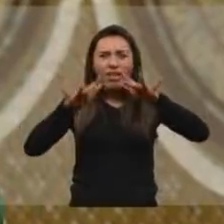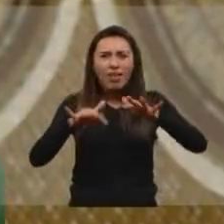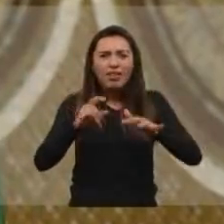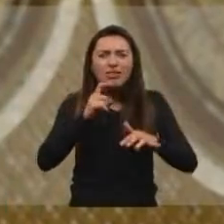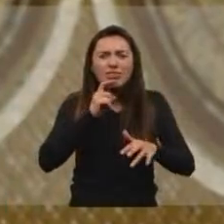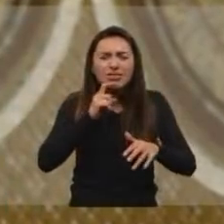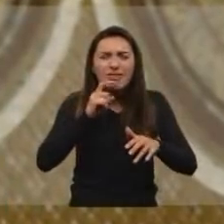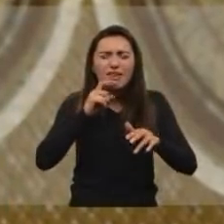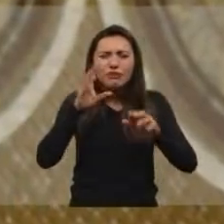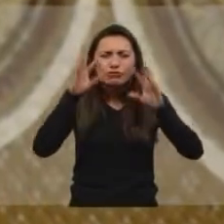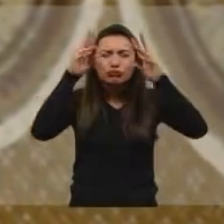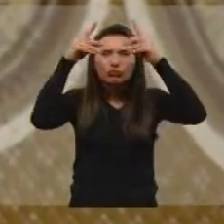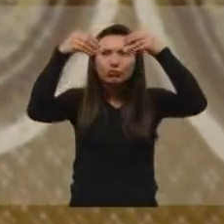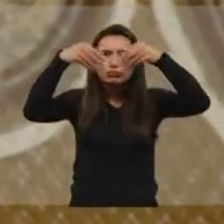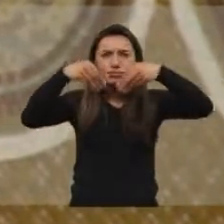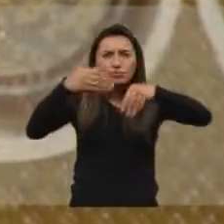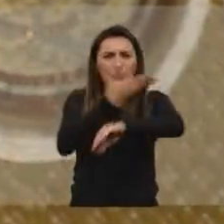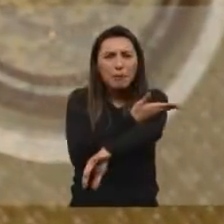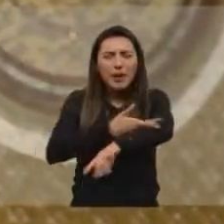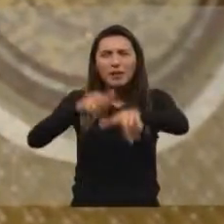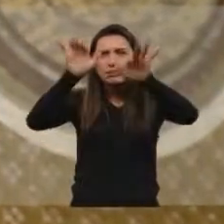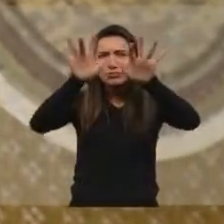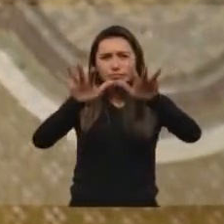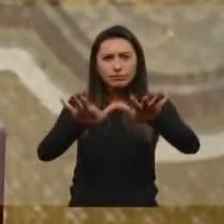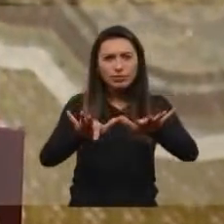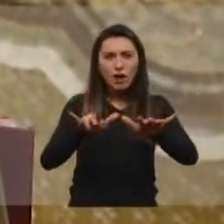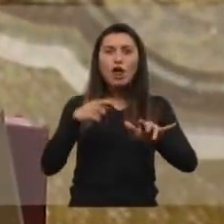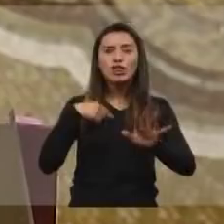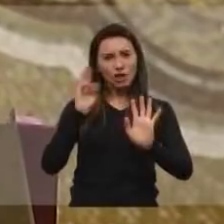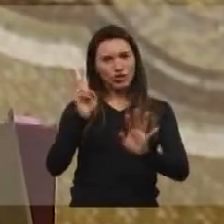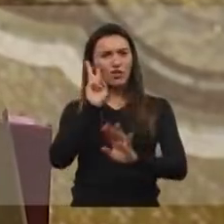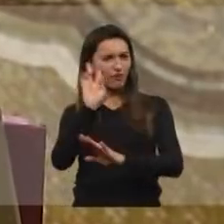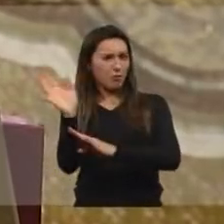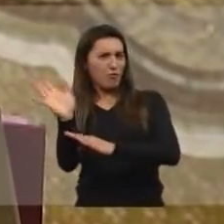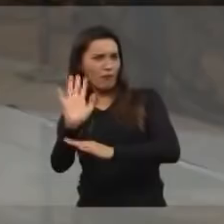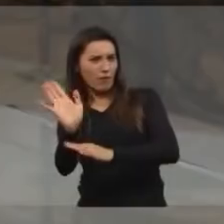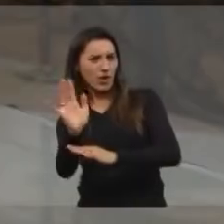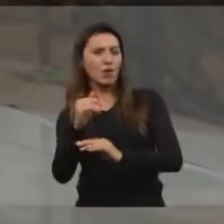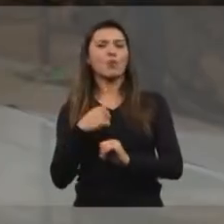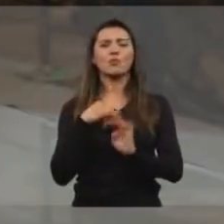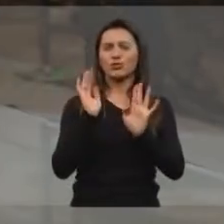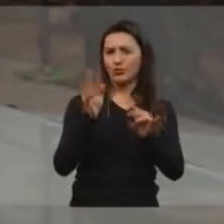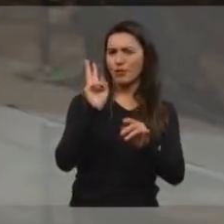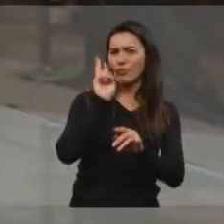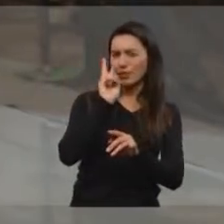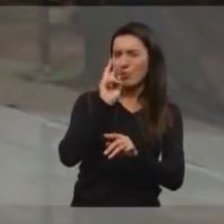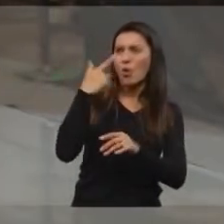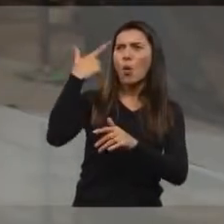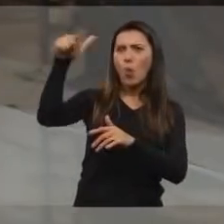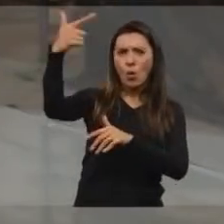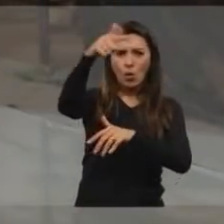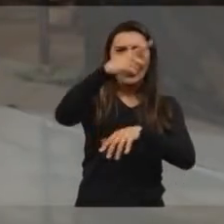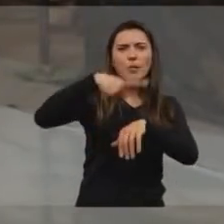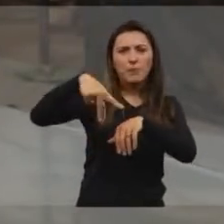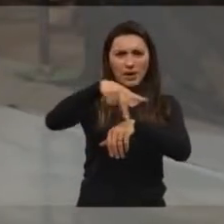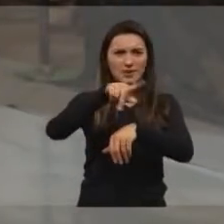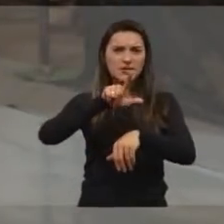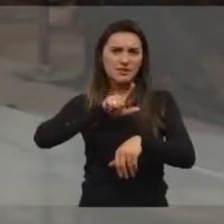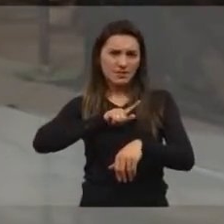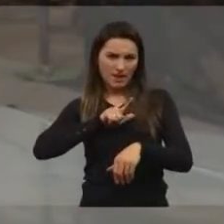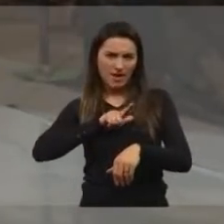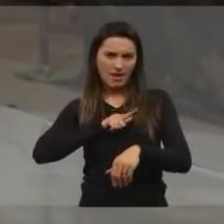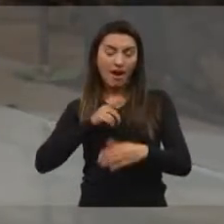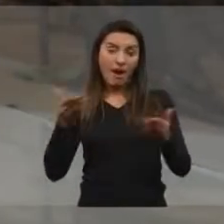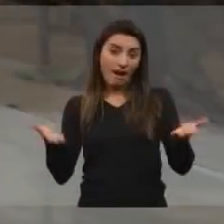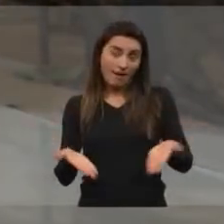gente já viu em filme a gente já viu em reportagem mas aqui o que quer dizer a água em forma congelada